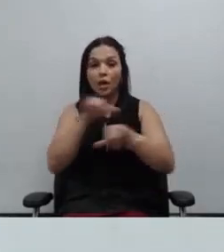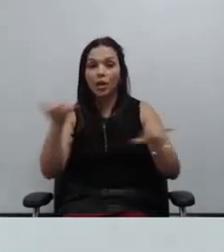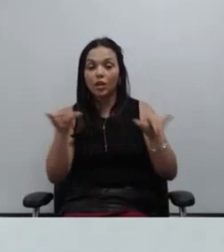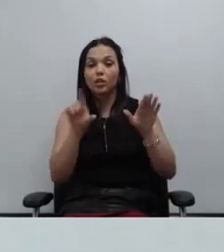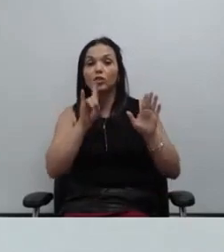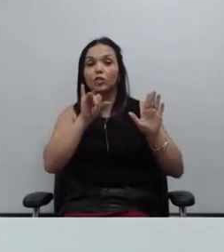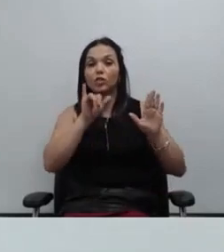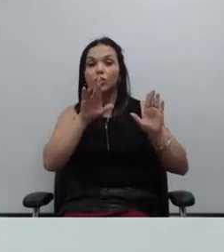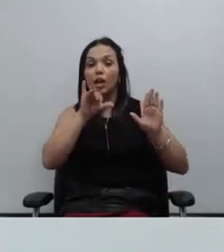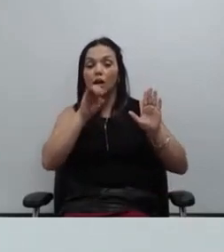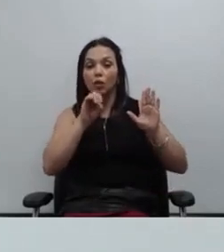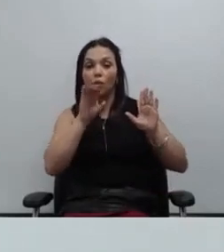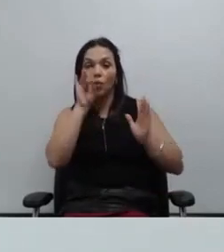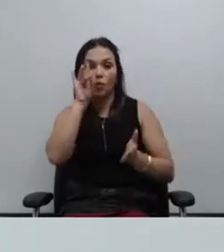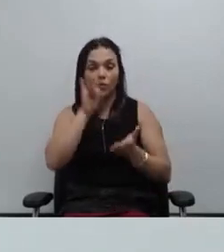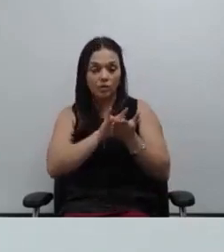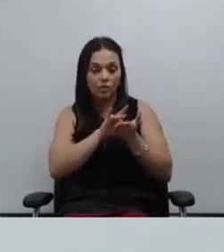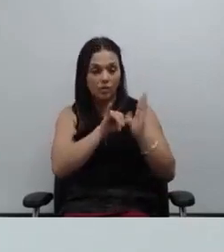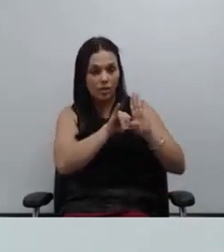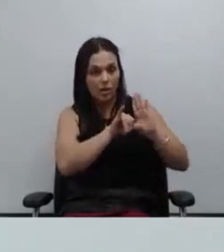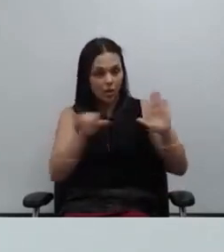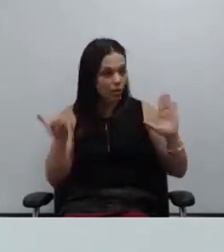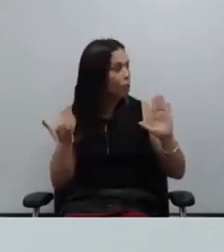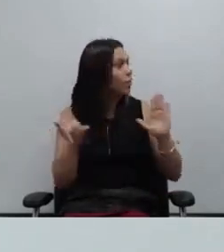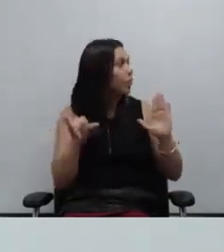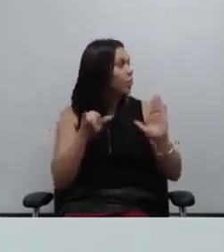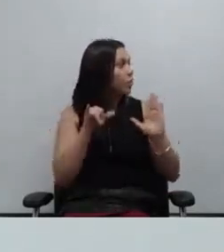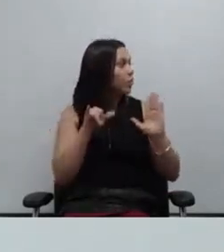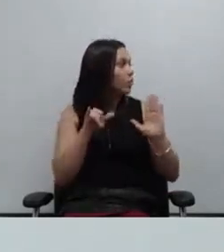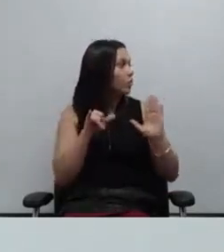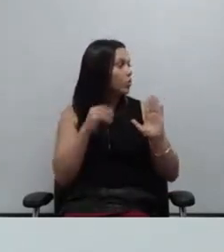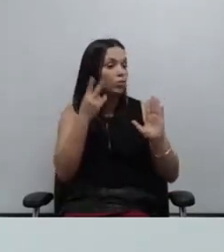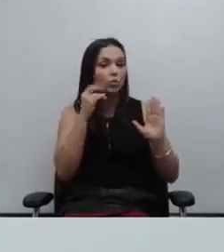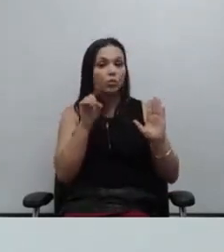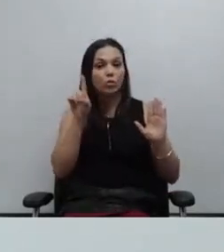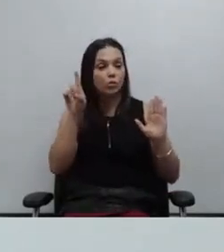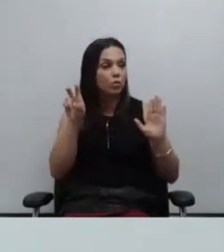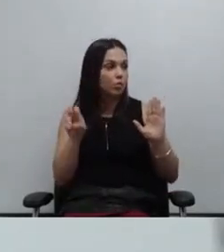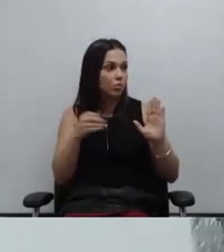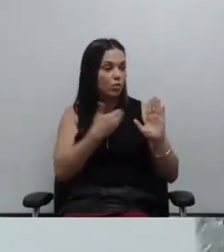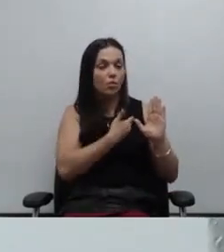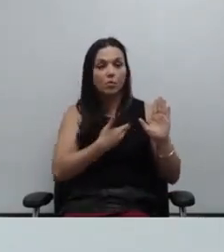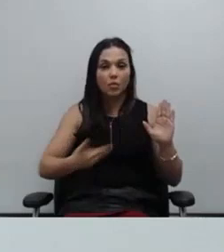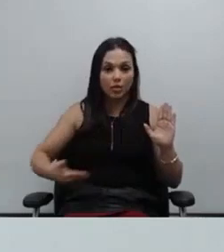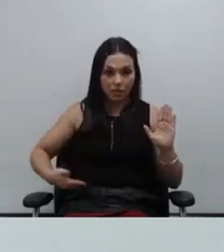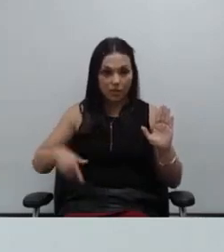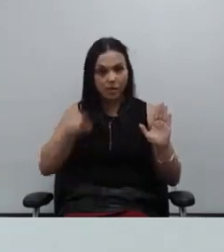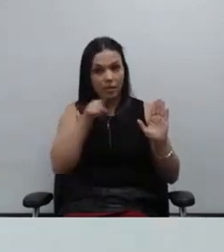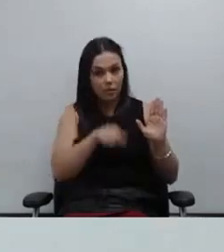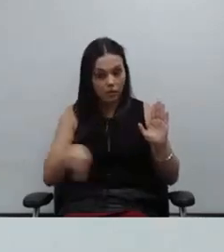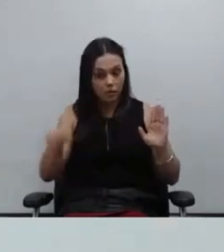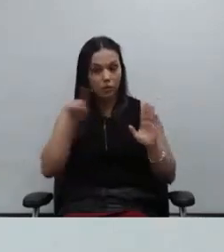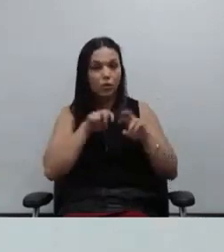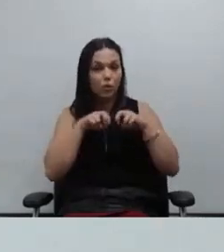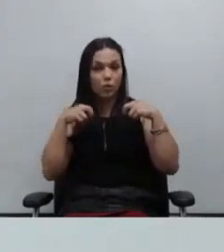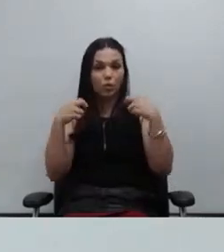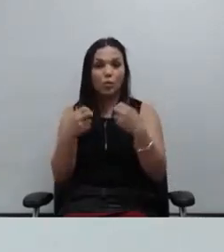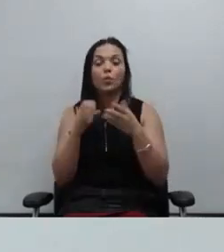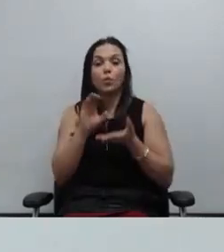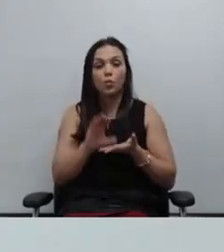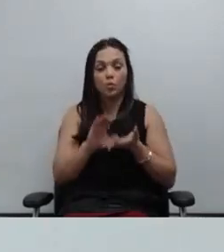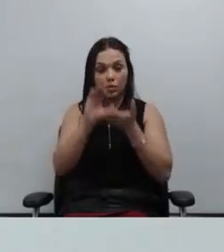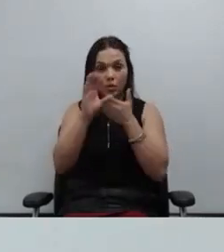maio de 2015. Antigo, né? Excelentíssima Presidente, excelentíssimos conselheiros, trata-se de